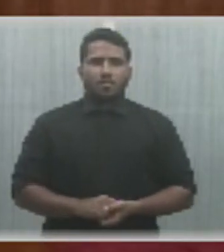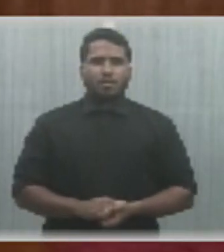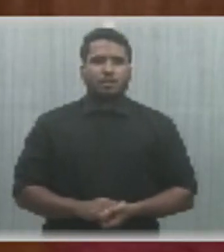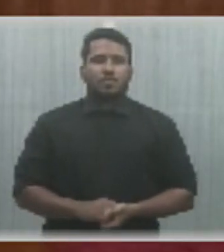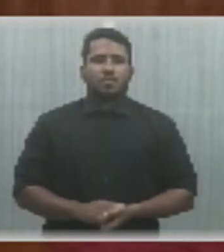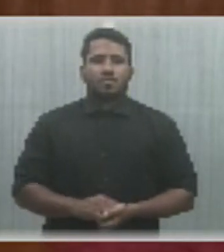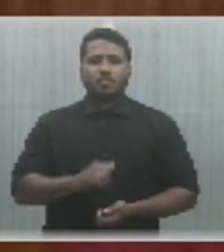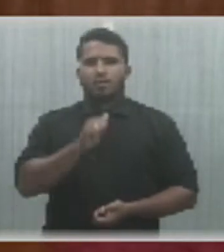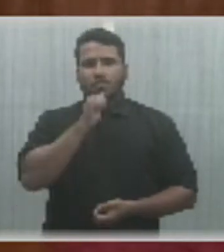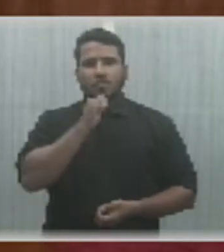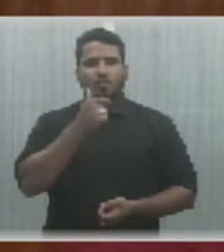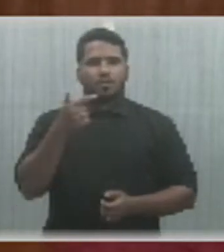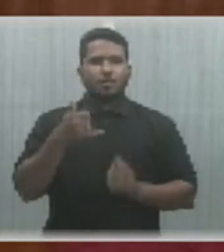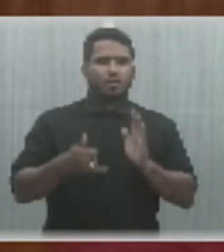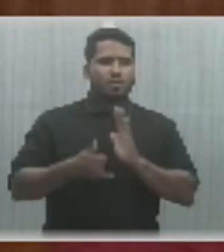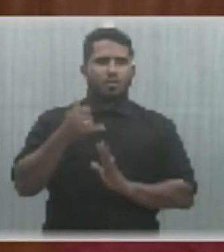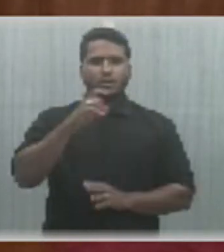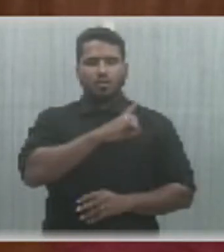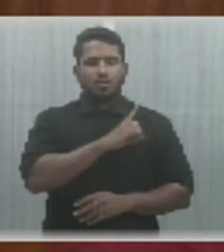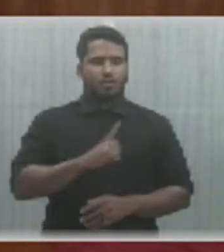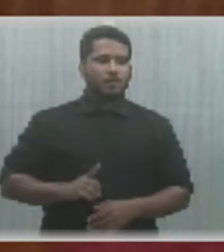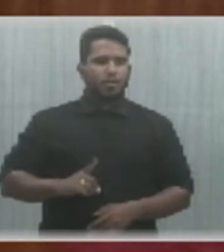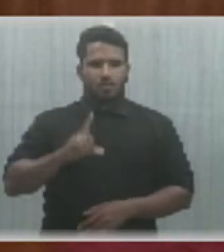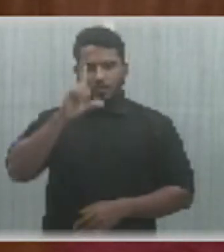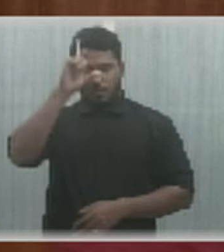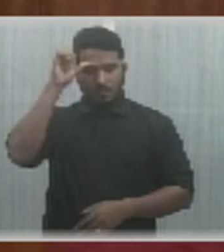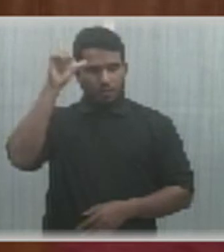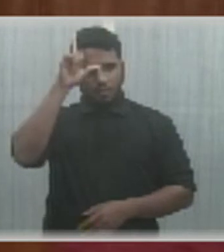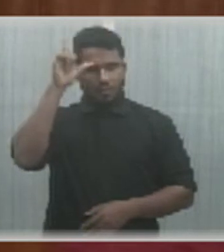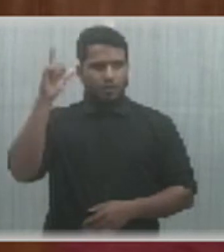Ainda no 2 minutos, deputado Lima.